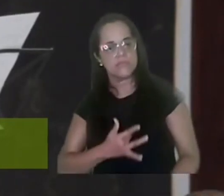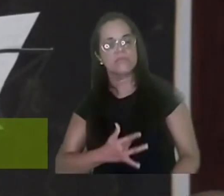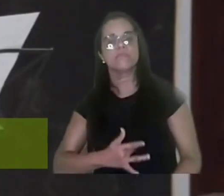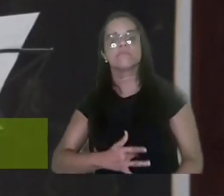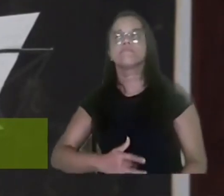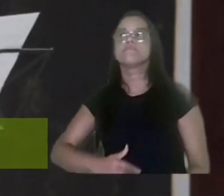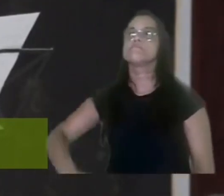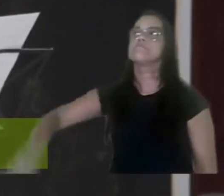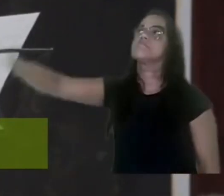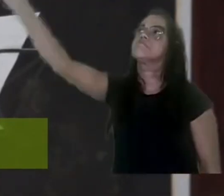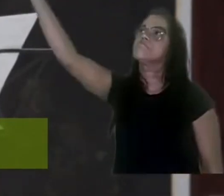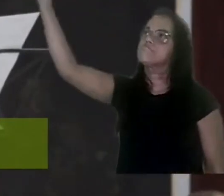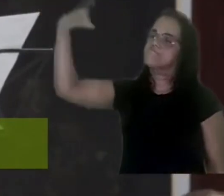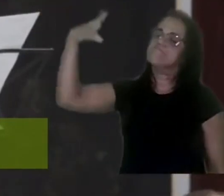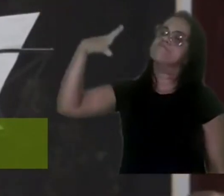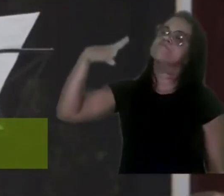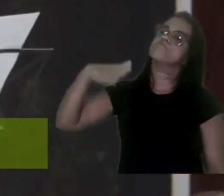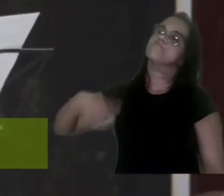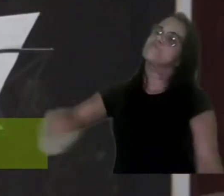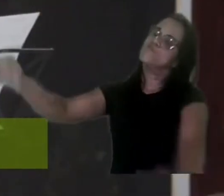Misericórdia, graça e